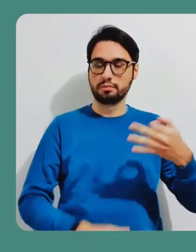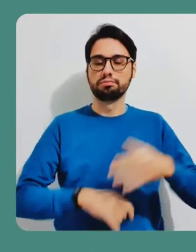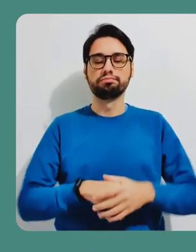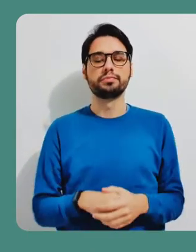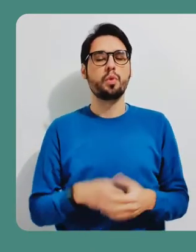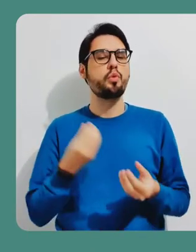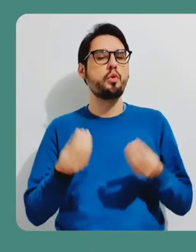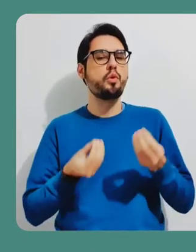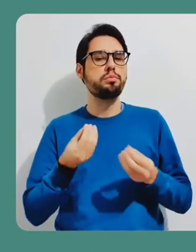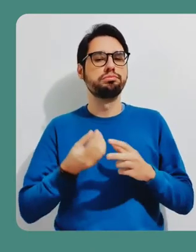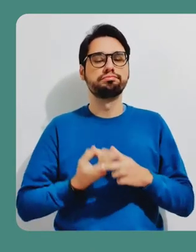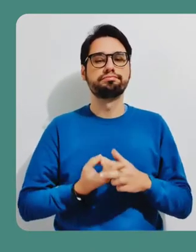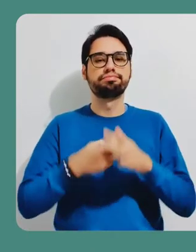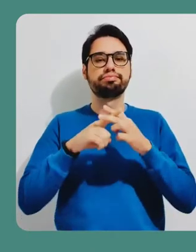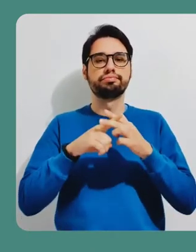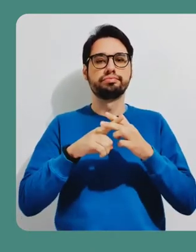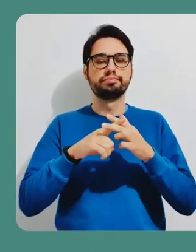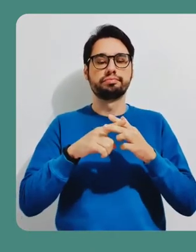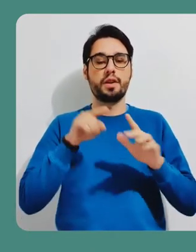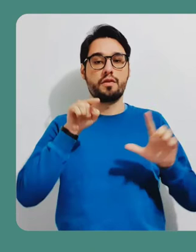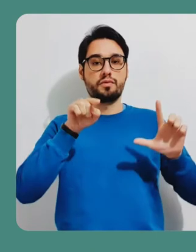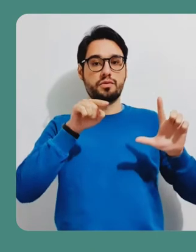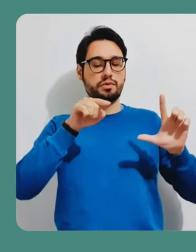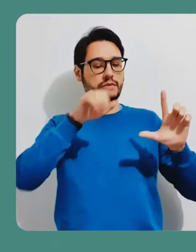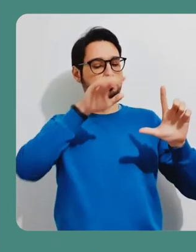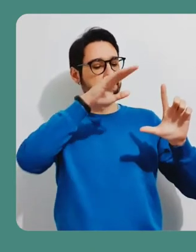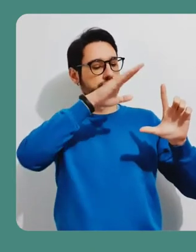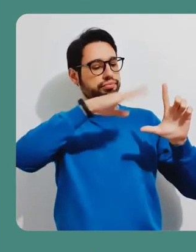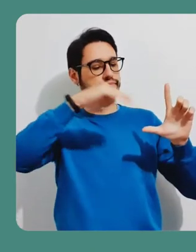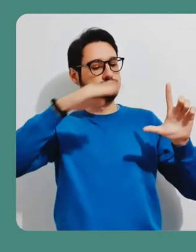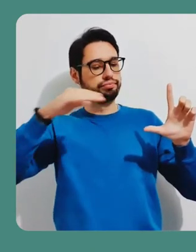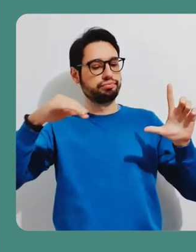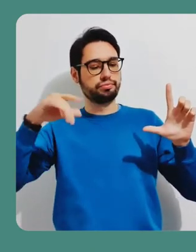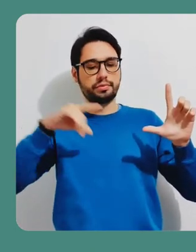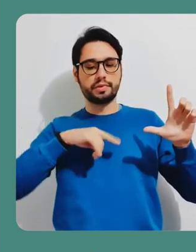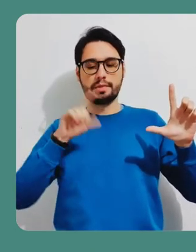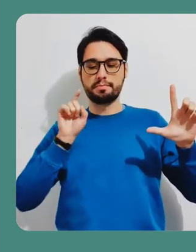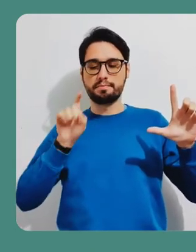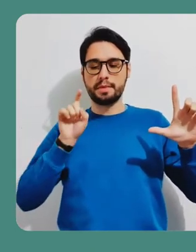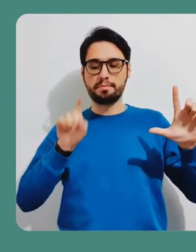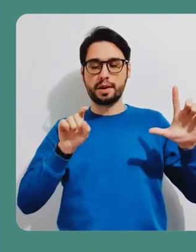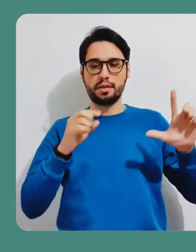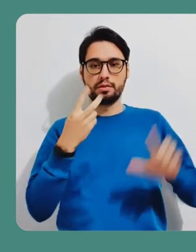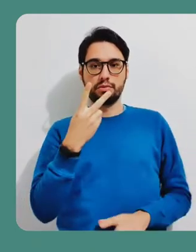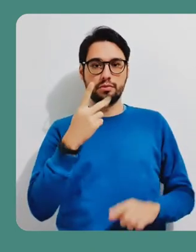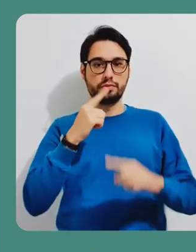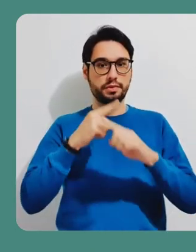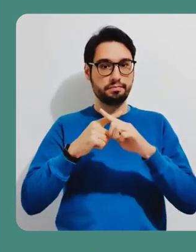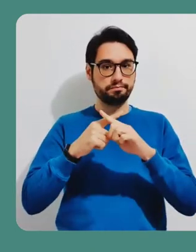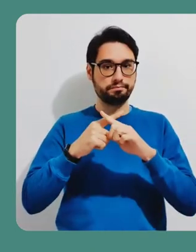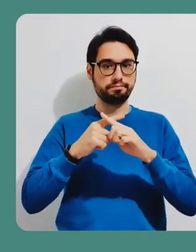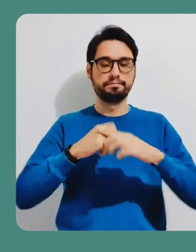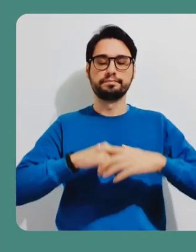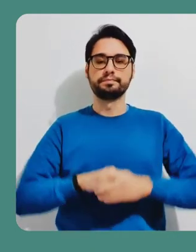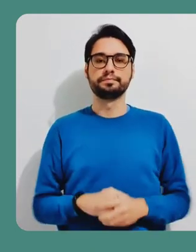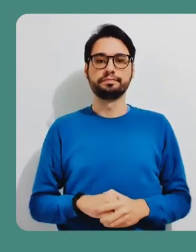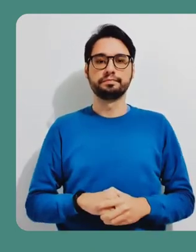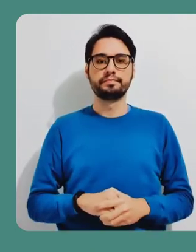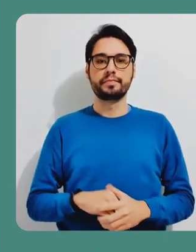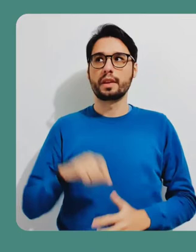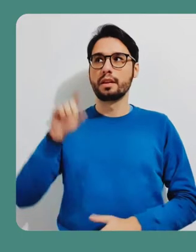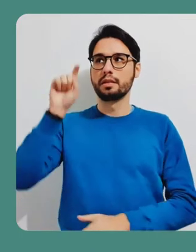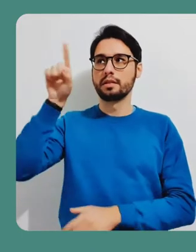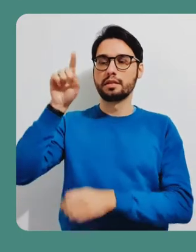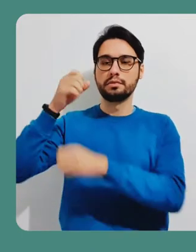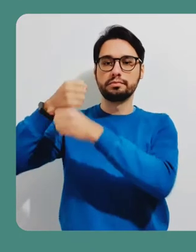para ajustar esses volumes entre os mais altos e os mais baixos você seleciona toda a